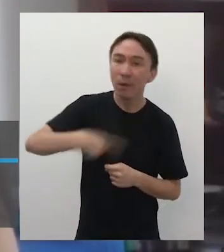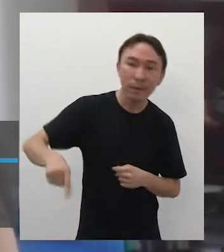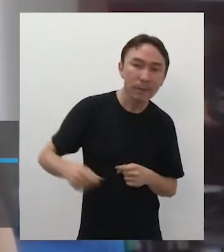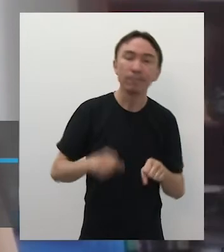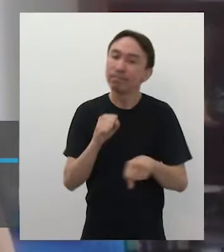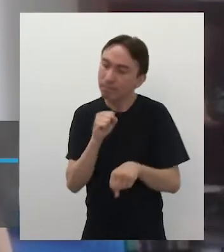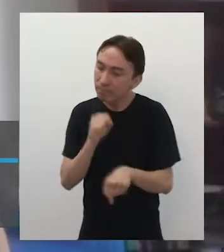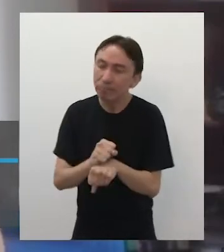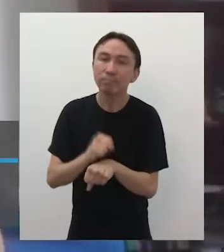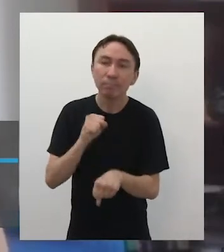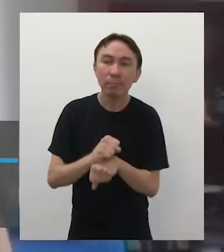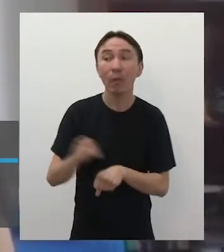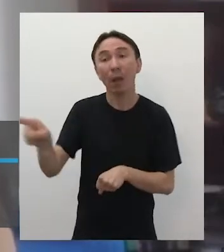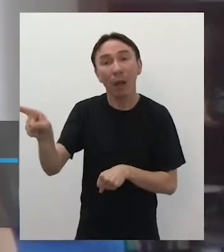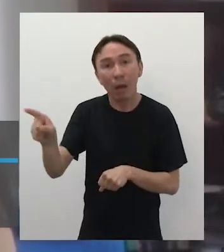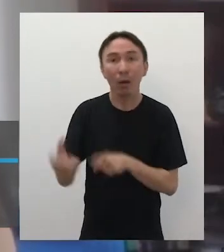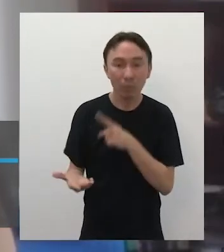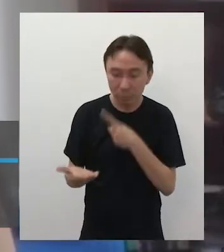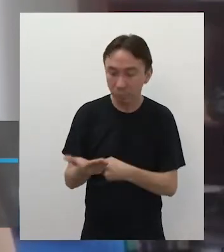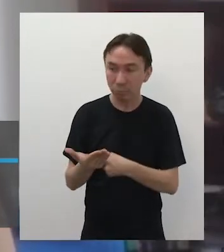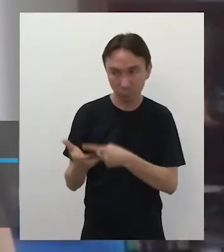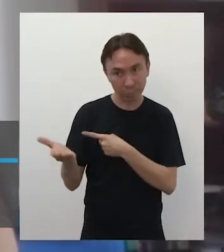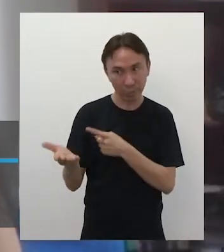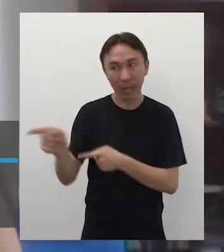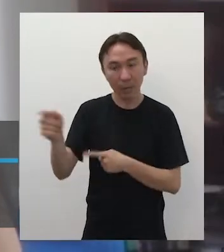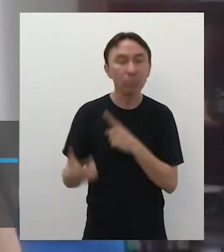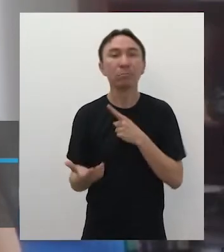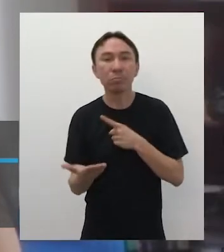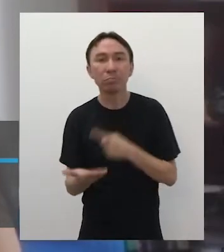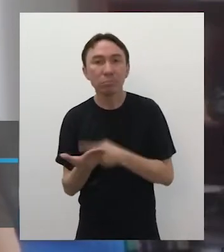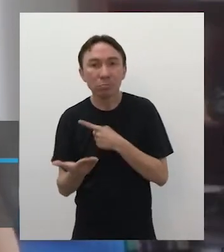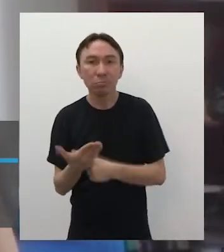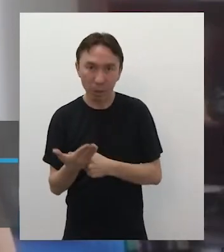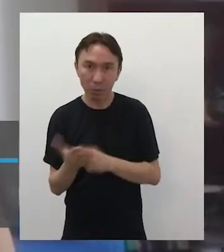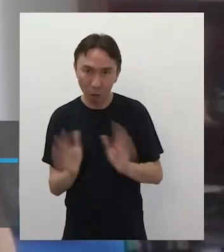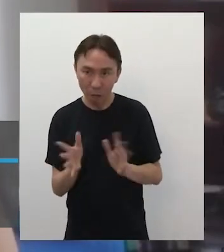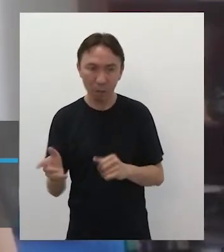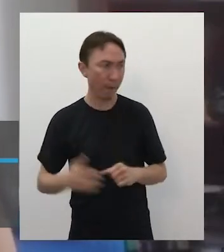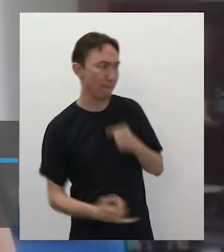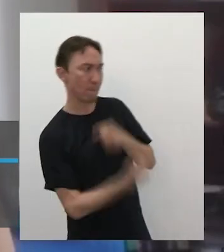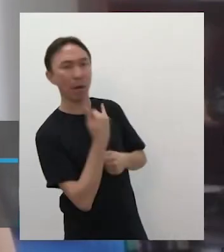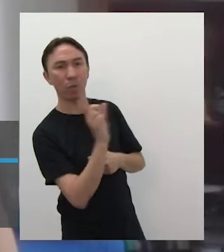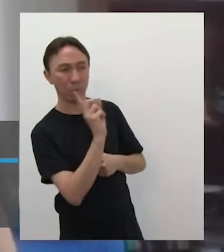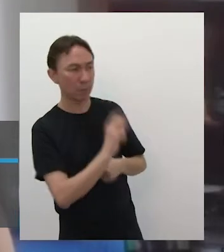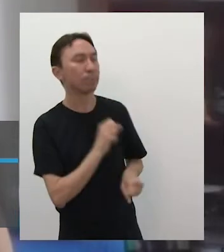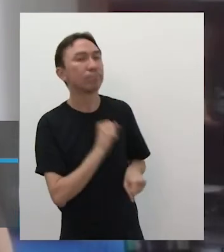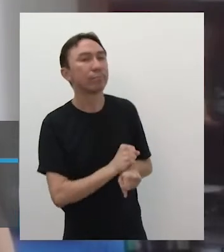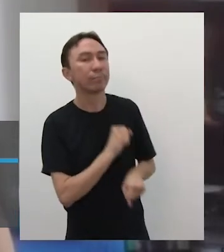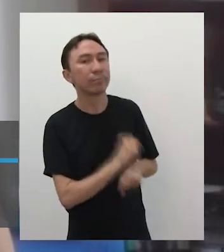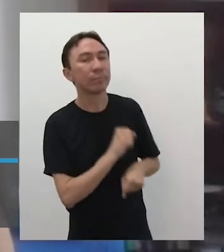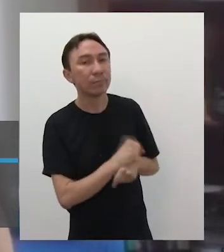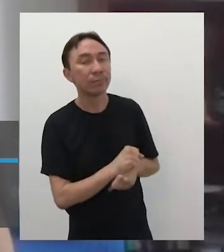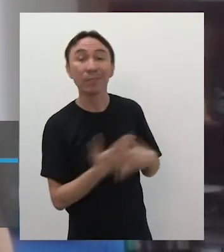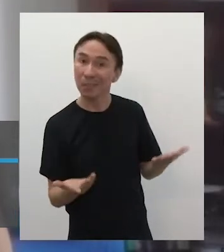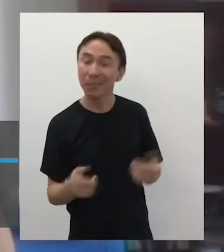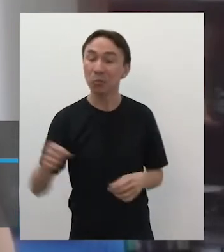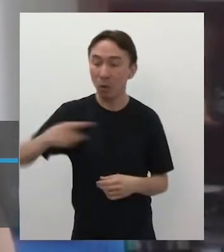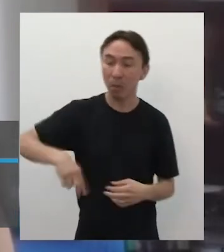Então, quando a gente faz um combinado, um acordo com alguém, seja com a gente mesmo ou seja com o